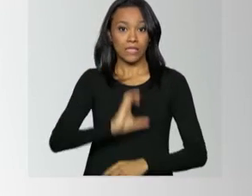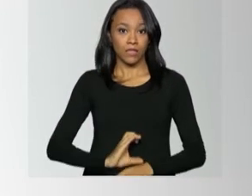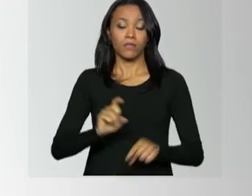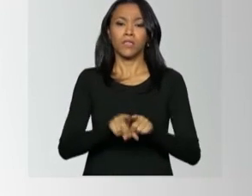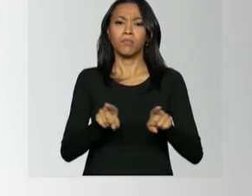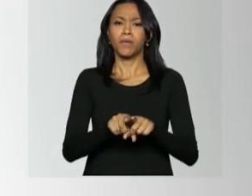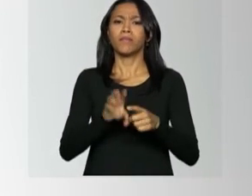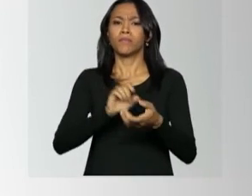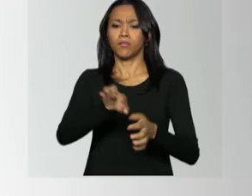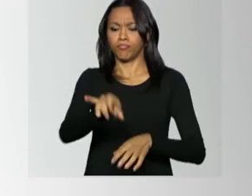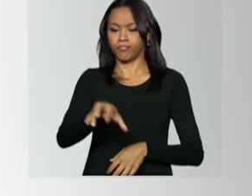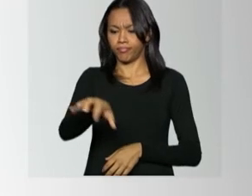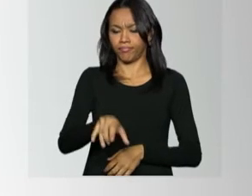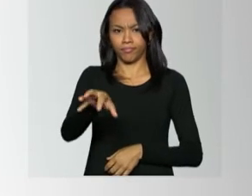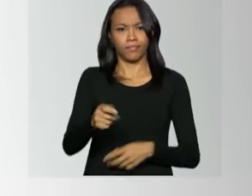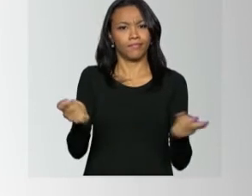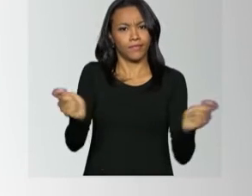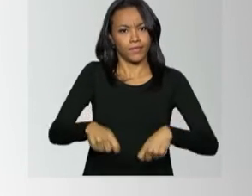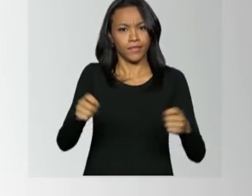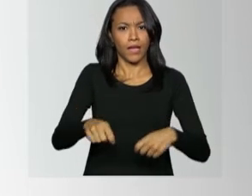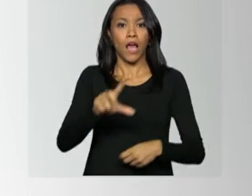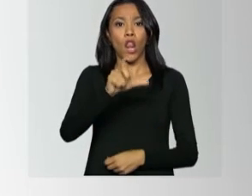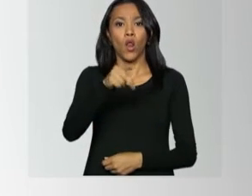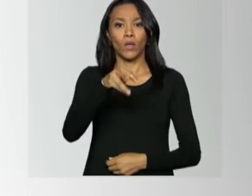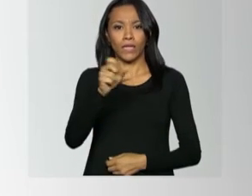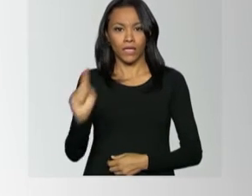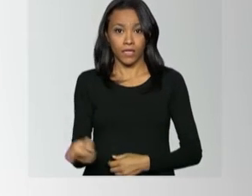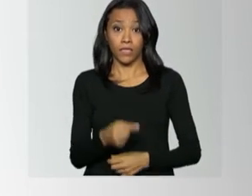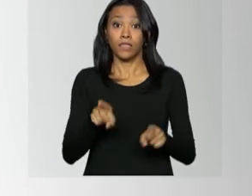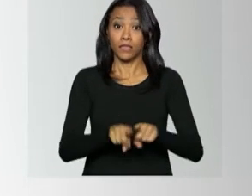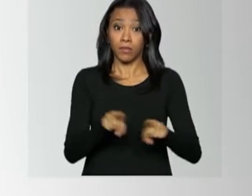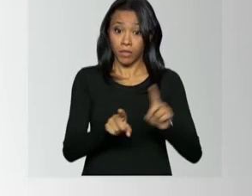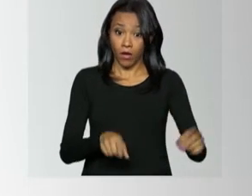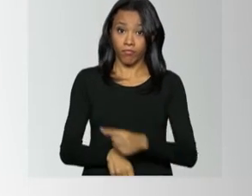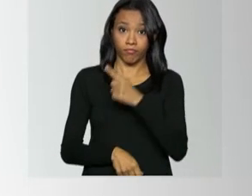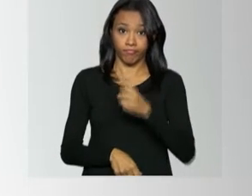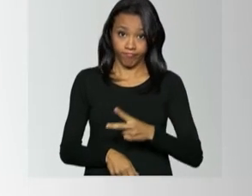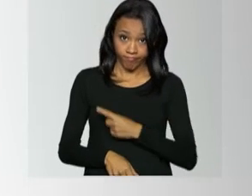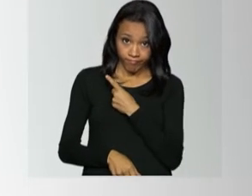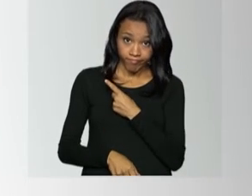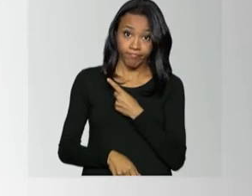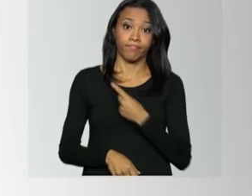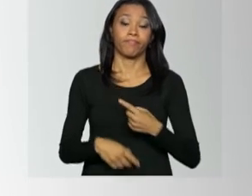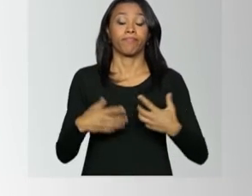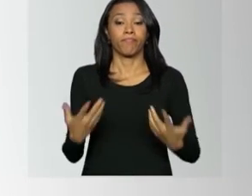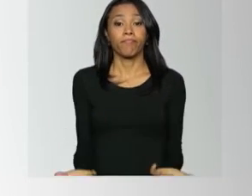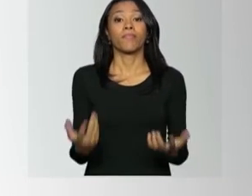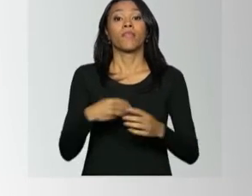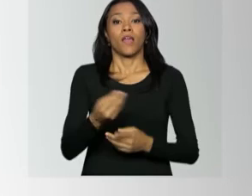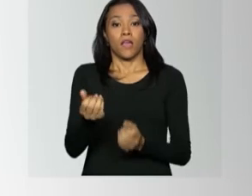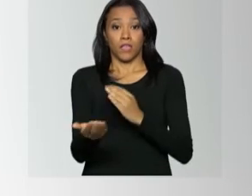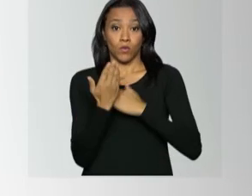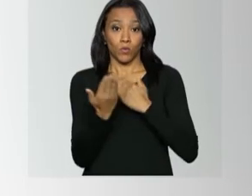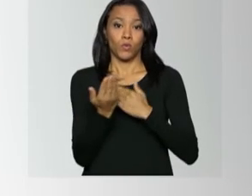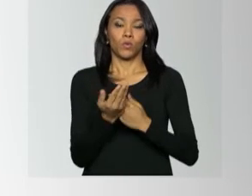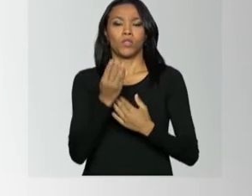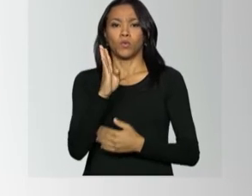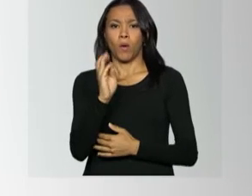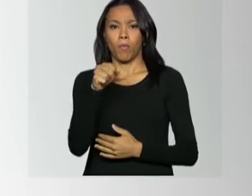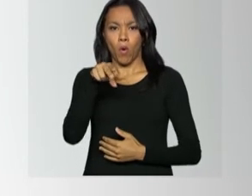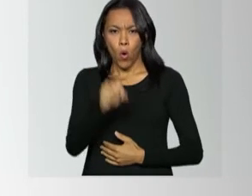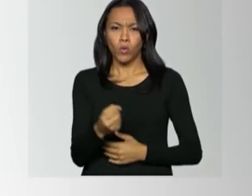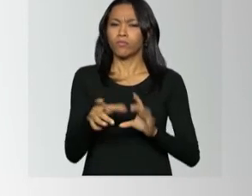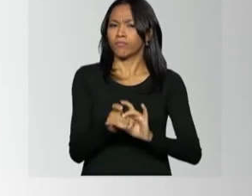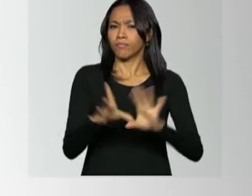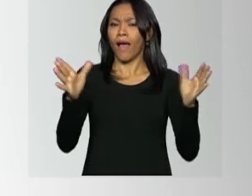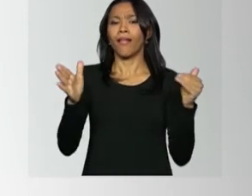canais de autoatendimento do banco, casas lotéricas e correspondentes Caixa Aqui. O benefício ficará disponível para